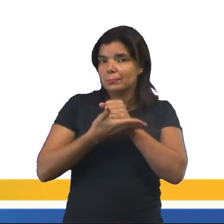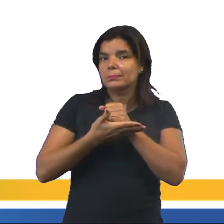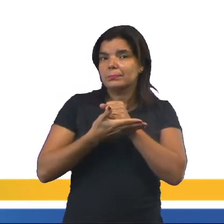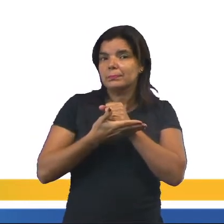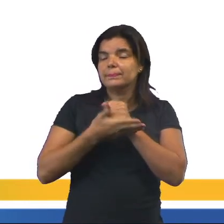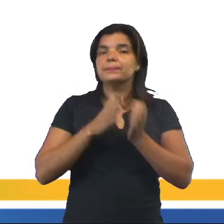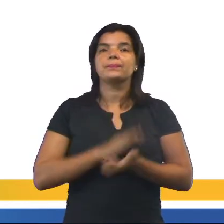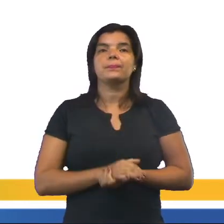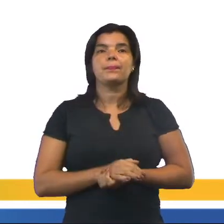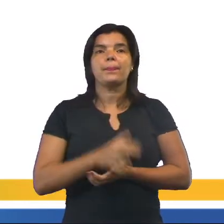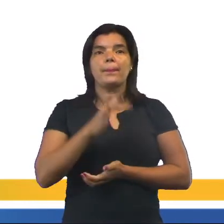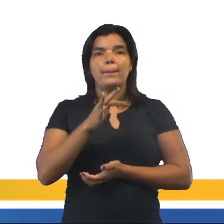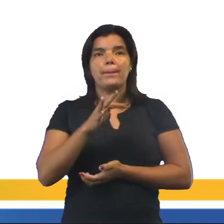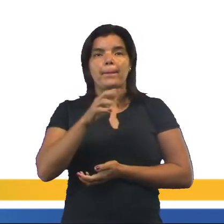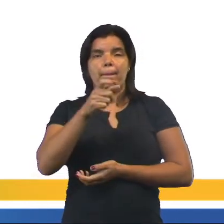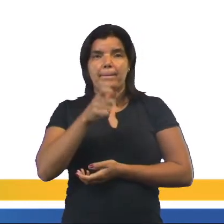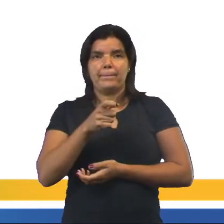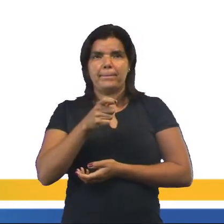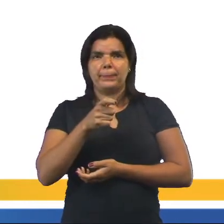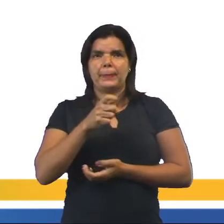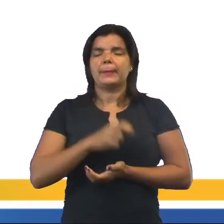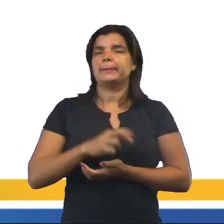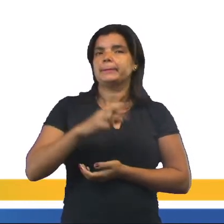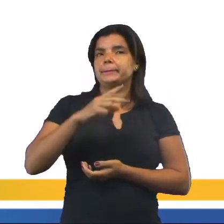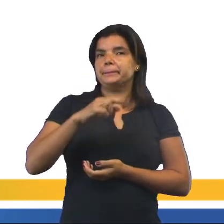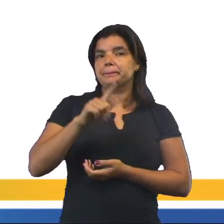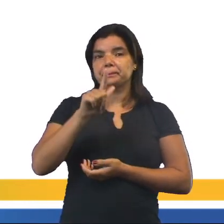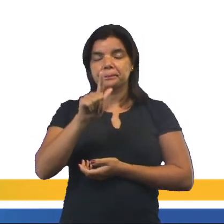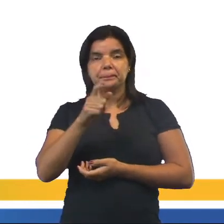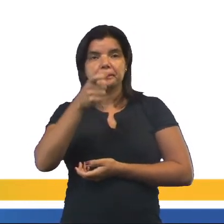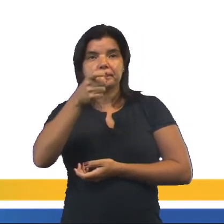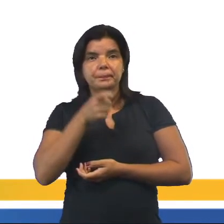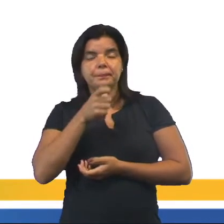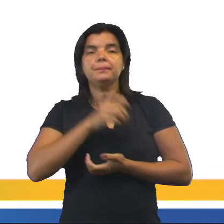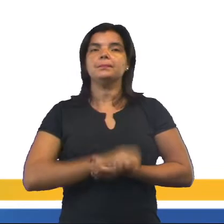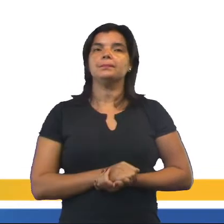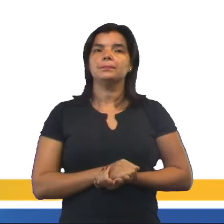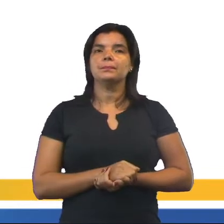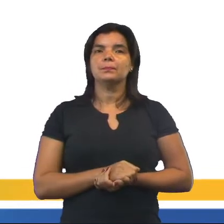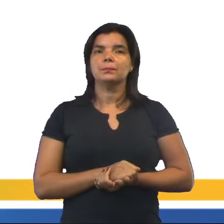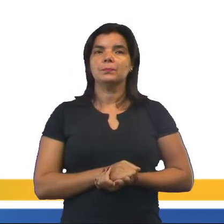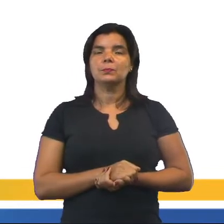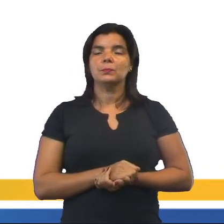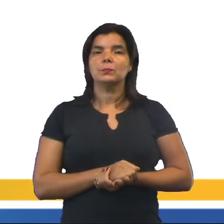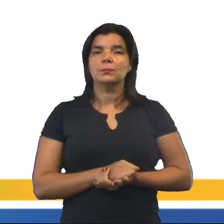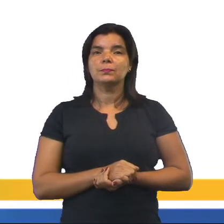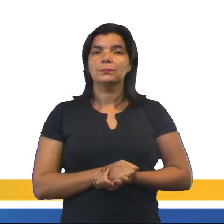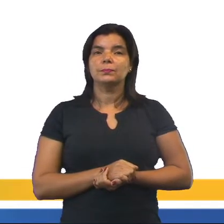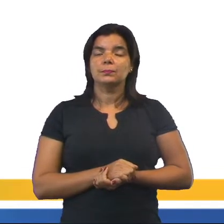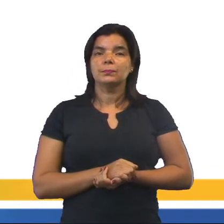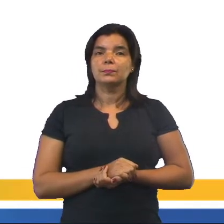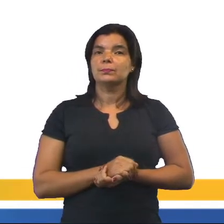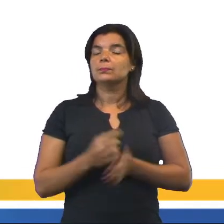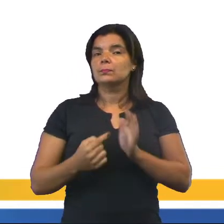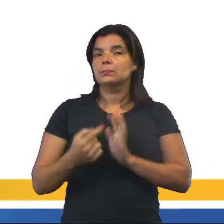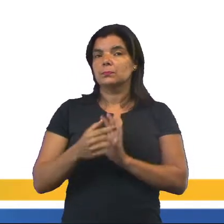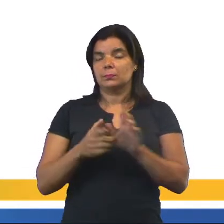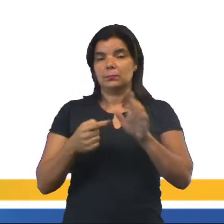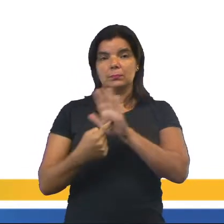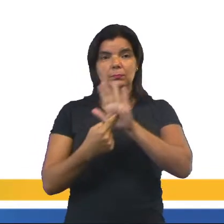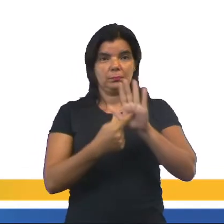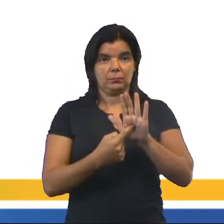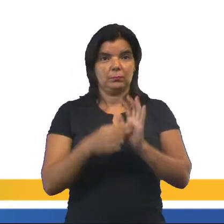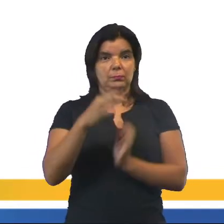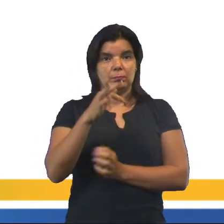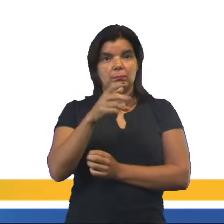tá? Quando eu falo f de x e g de x, só um momento aqui, nesse caso, quando eu estou falando para